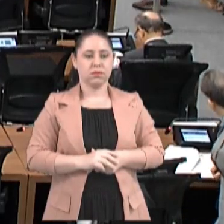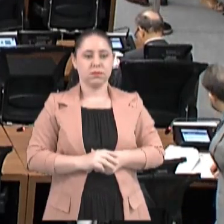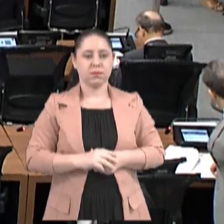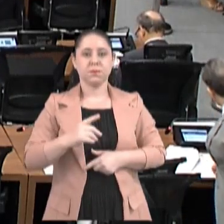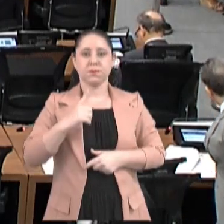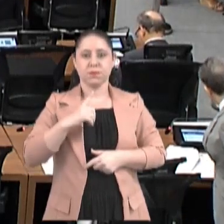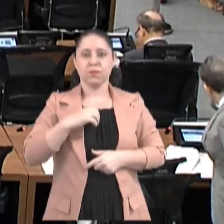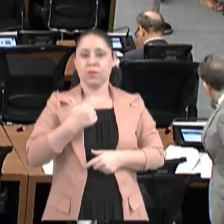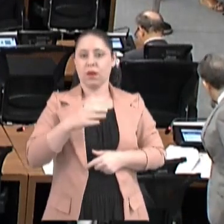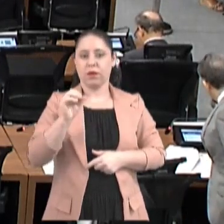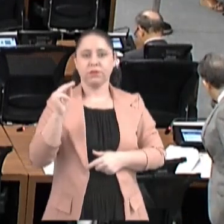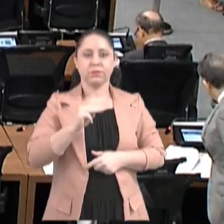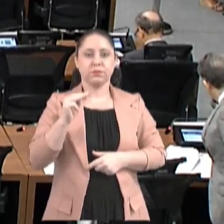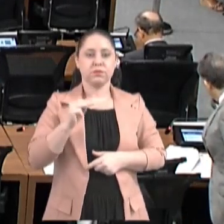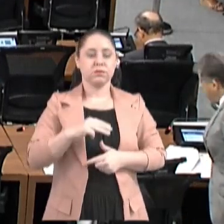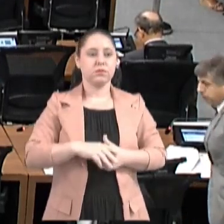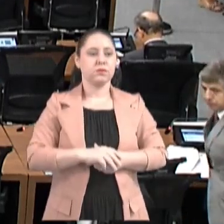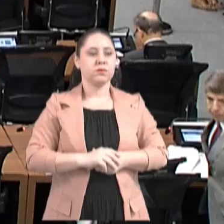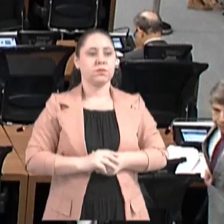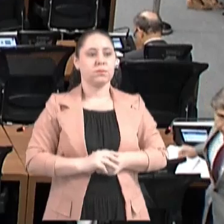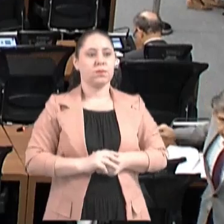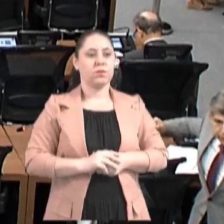Vossa Excelência dispõe de 10 minutos, deputado.